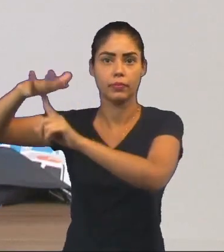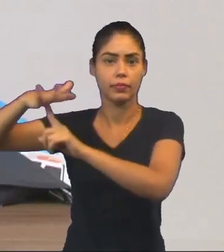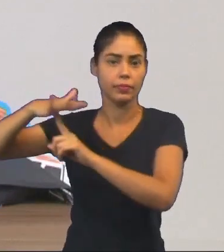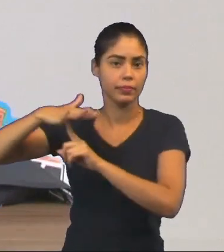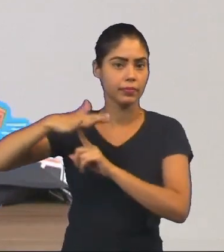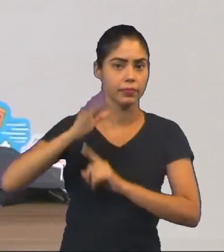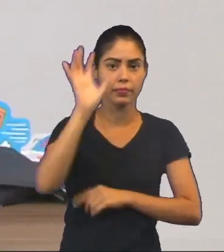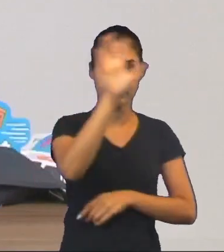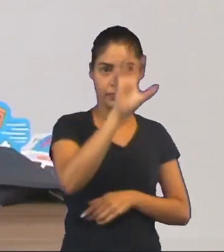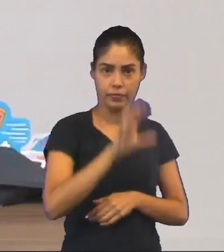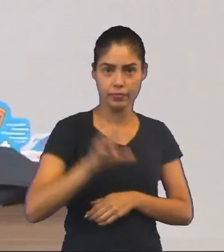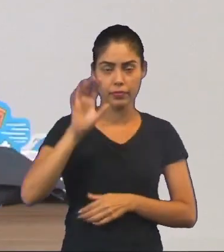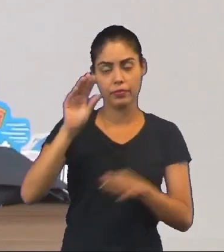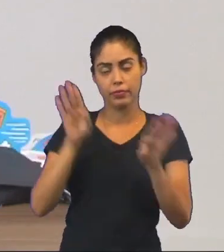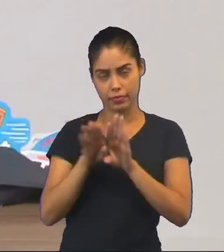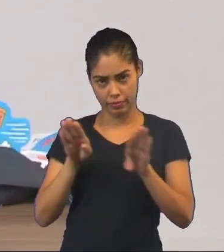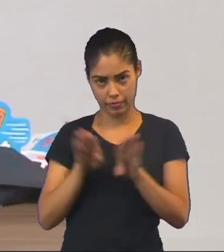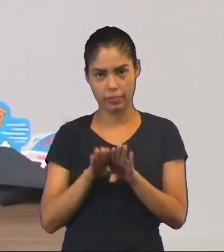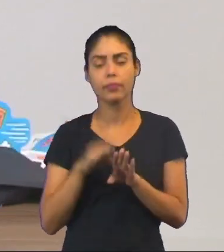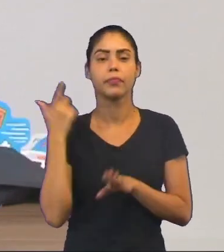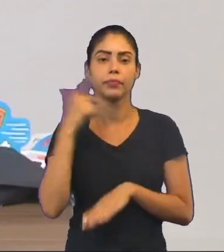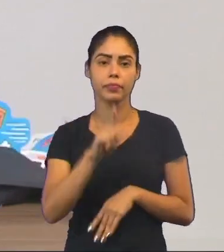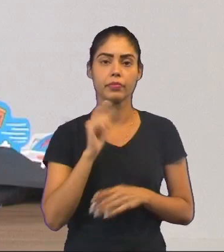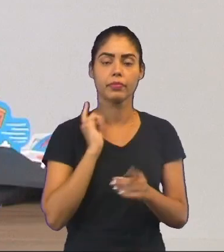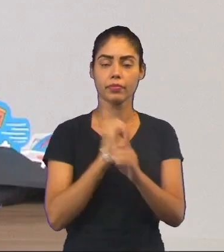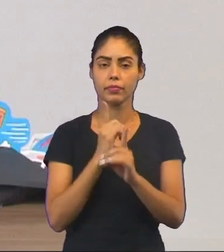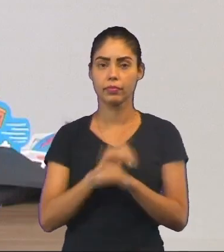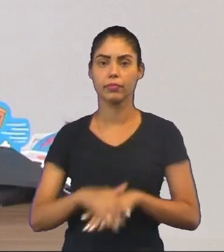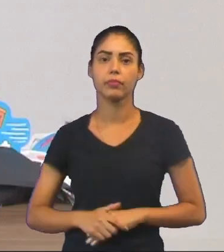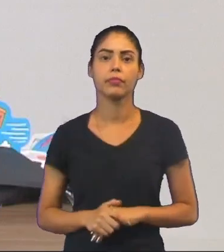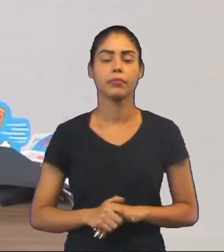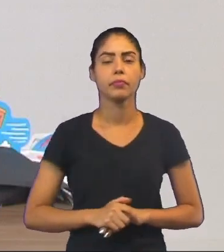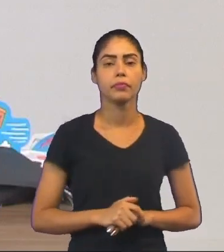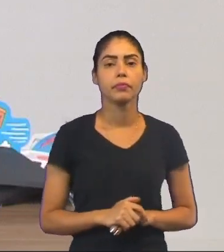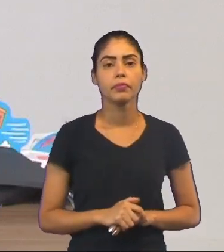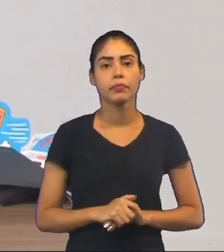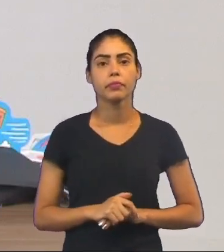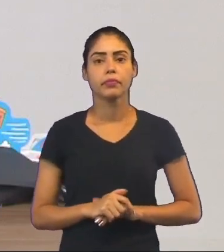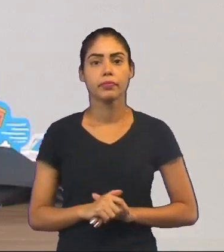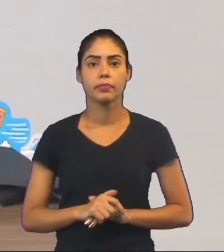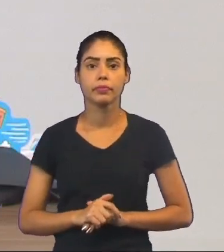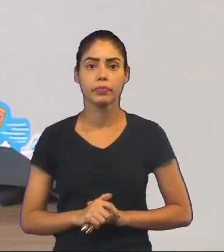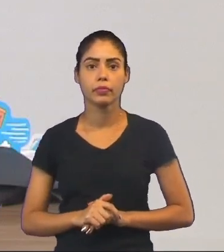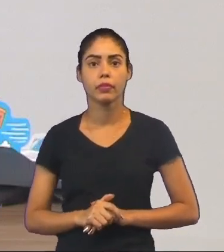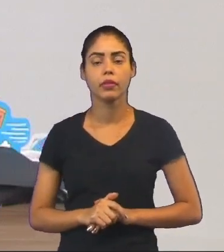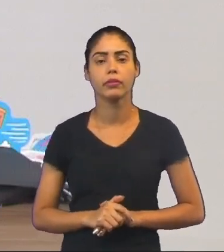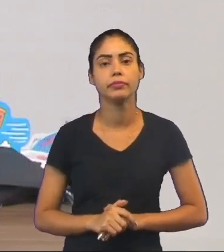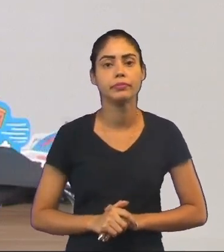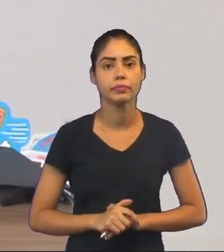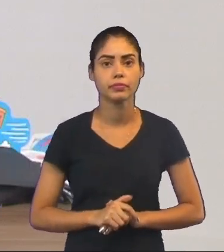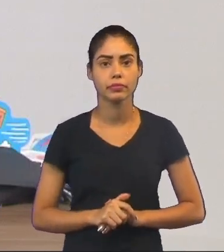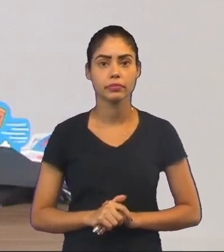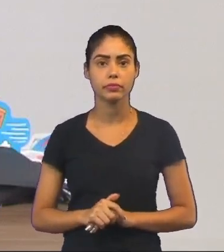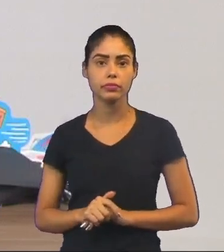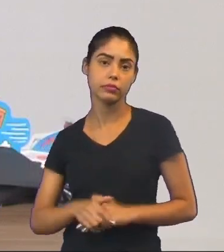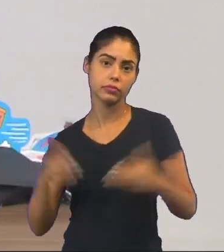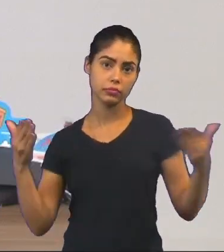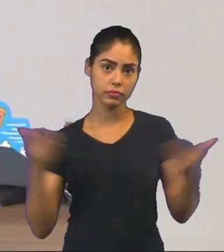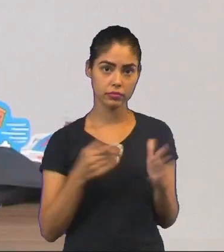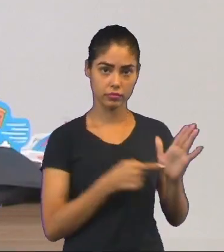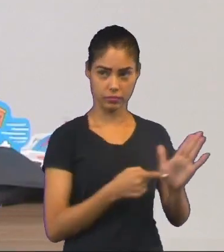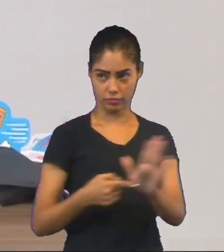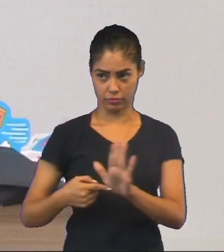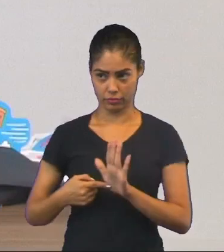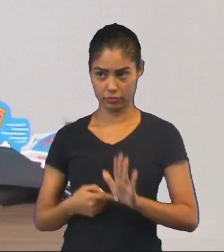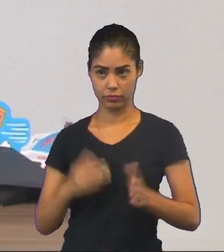determinada região, nós também conseguimos identificar, conseguimos visualizar, certo? Agora, crianças, eu vou